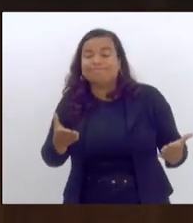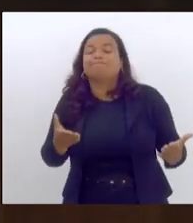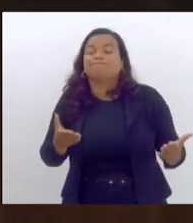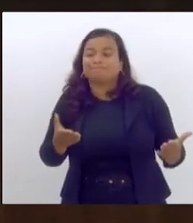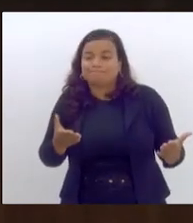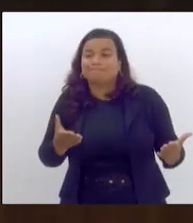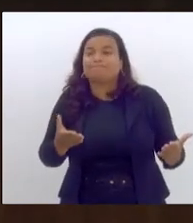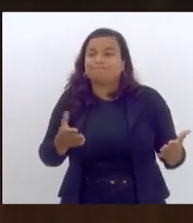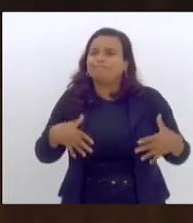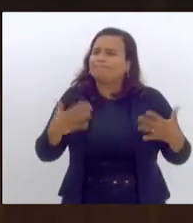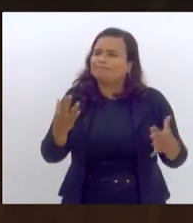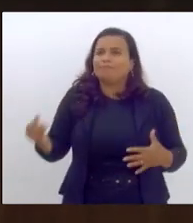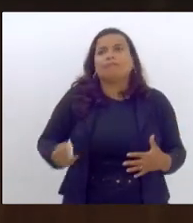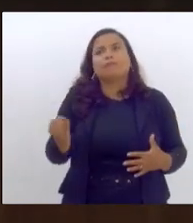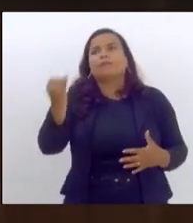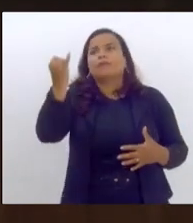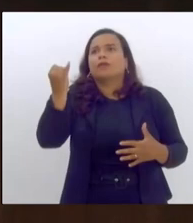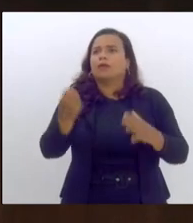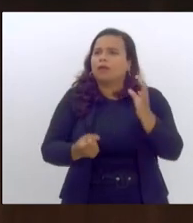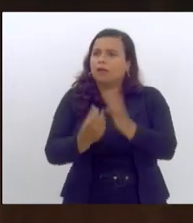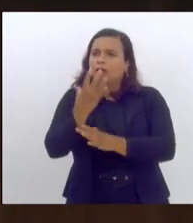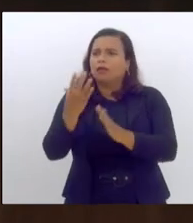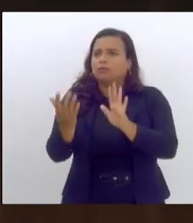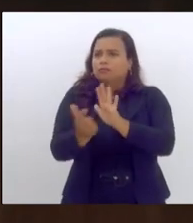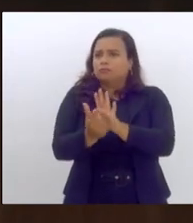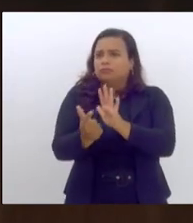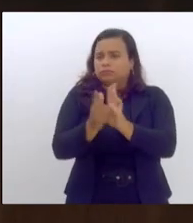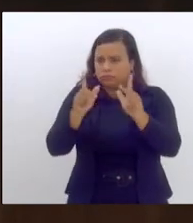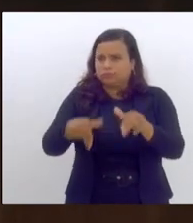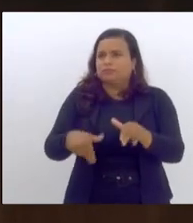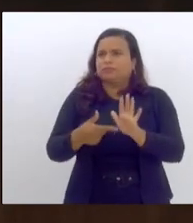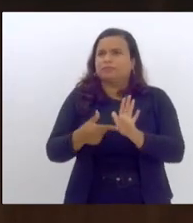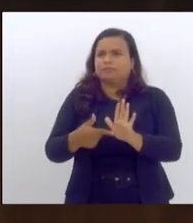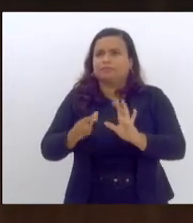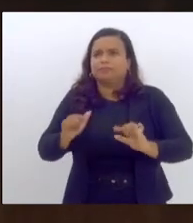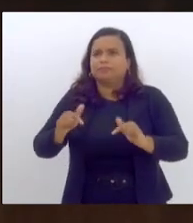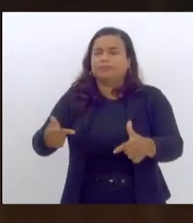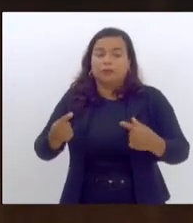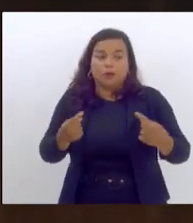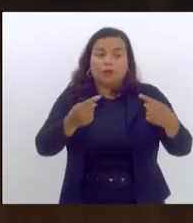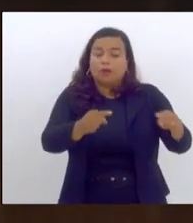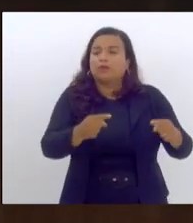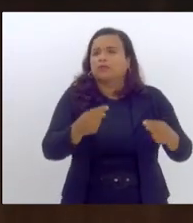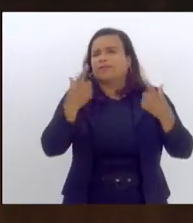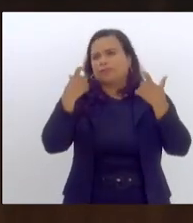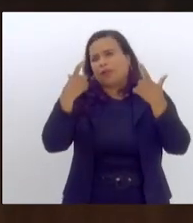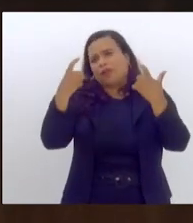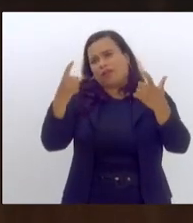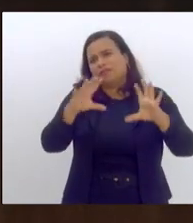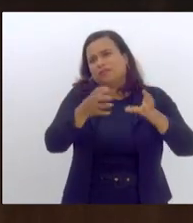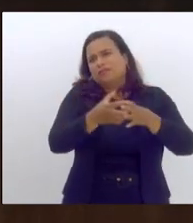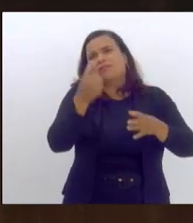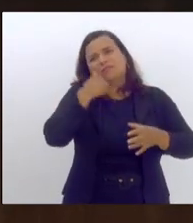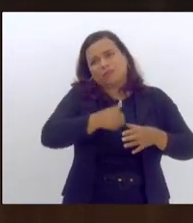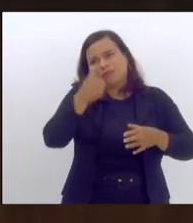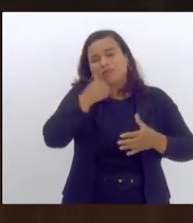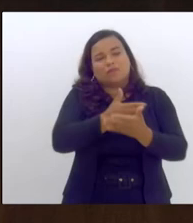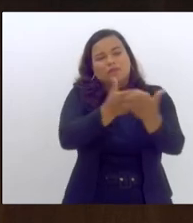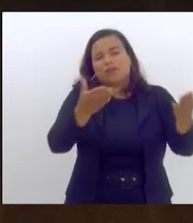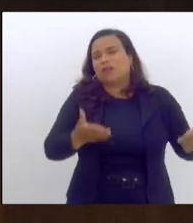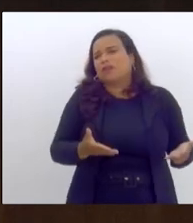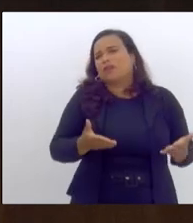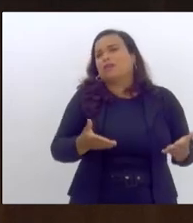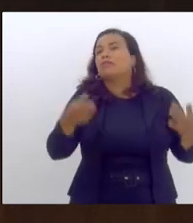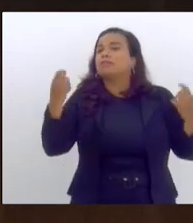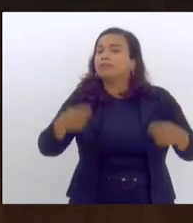gente construa instrumentos como esse, porque, para combater a violência contra as mulheres, precisa